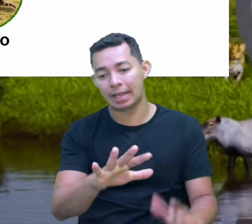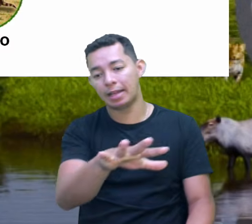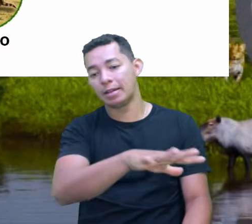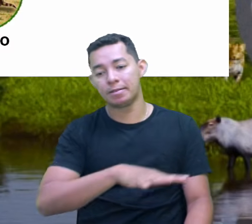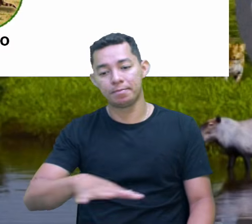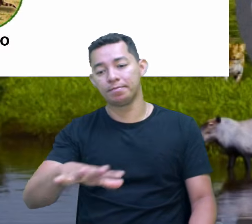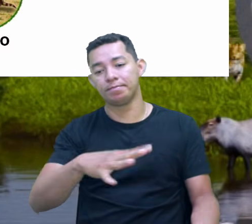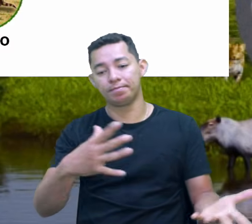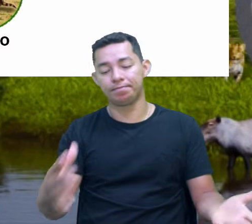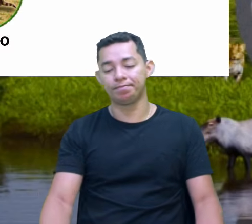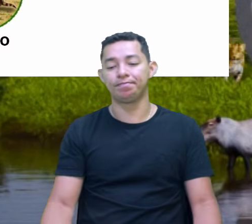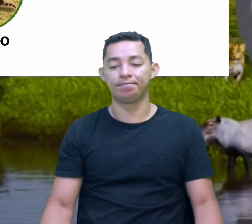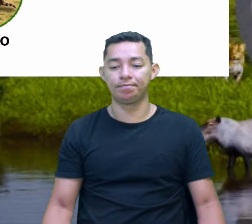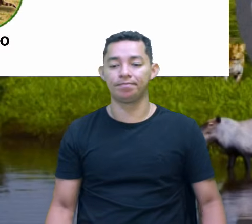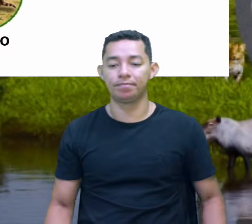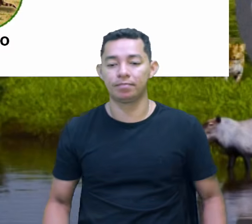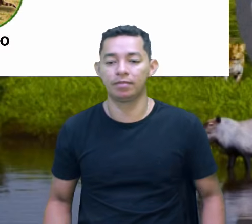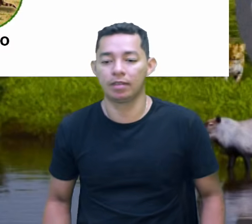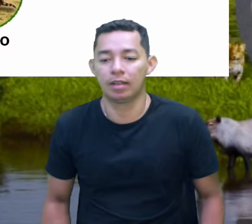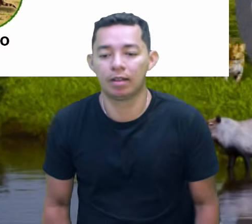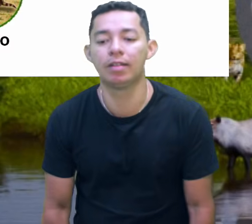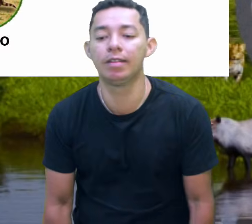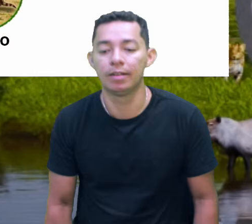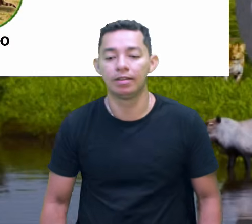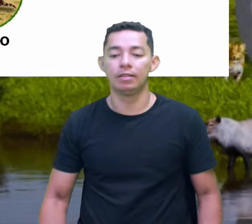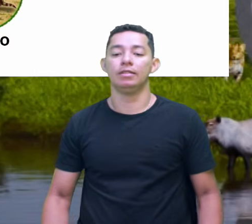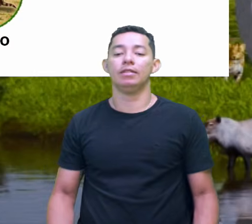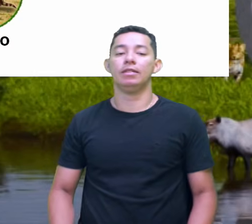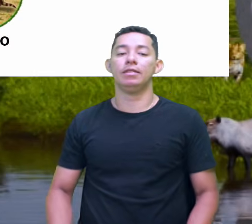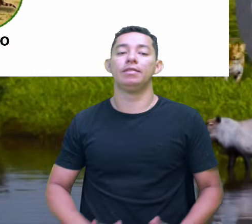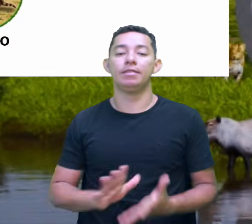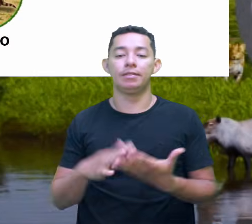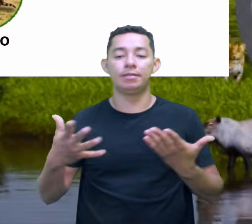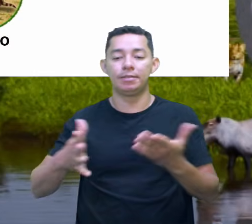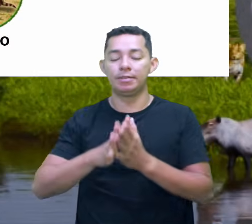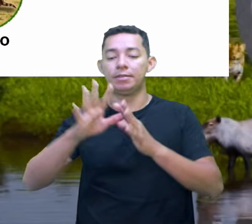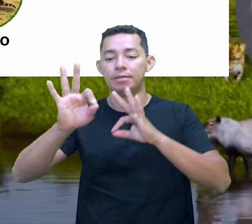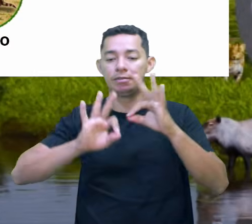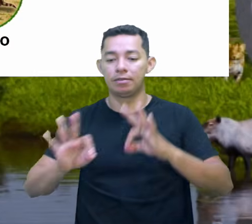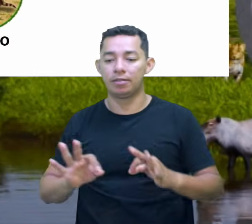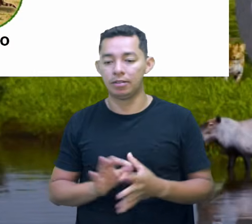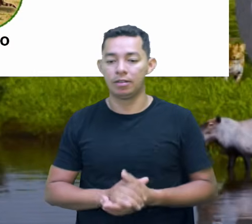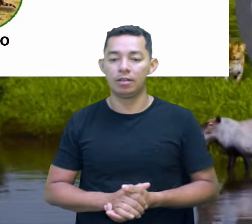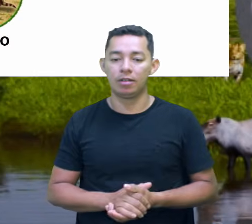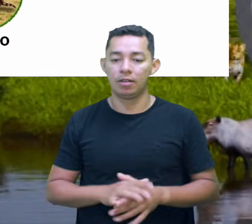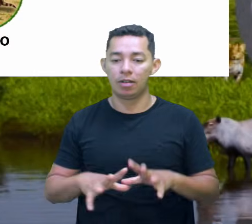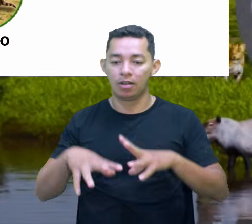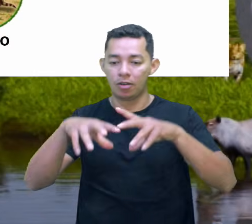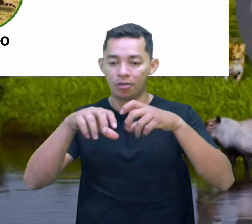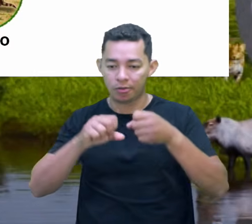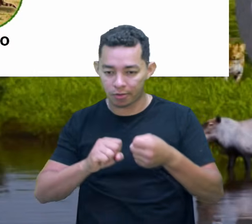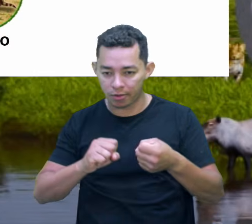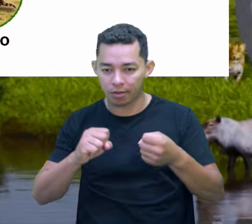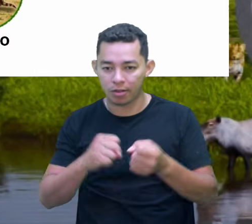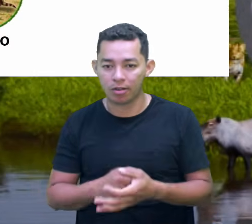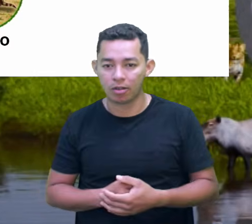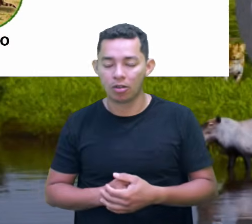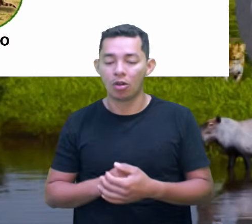inteligente ultimamente, essa relação. Tá bom? Então aí, ó, organismos formam